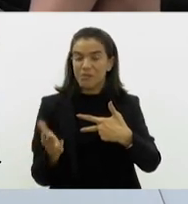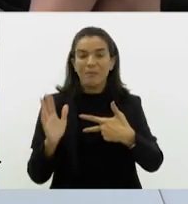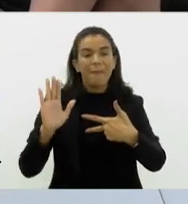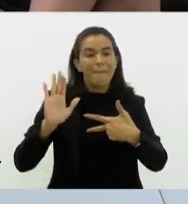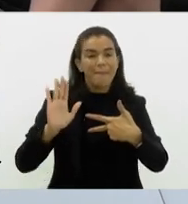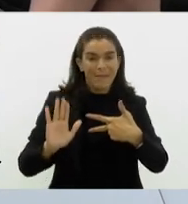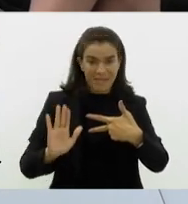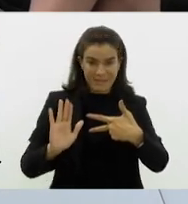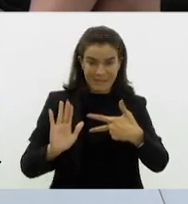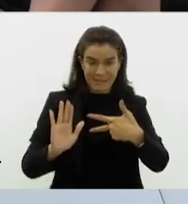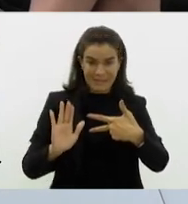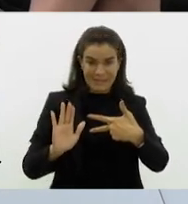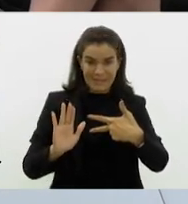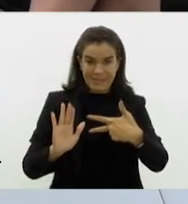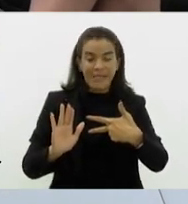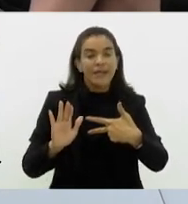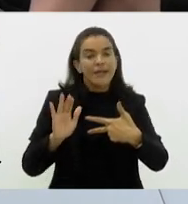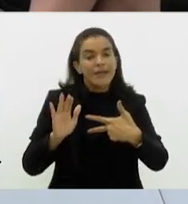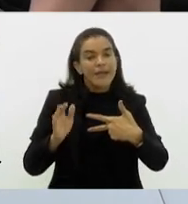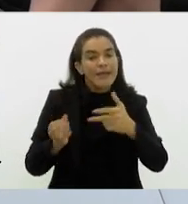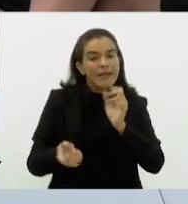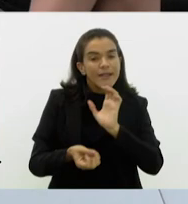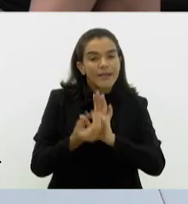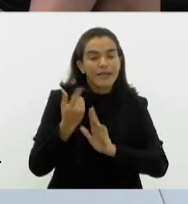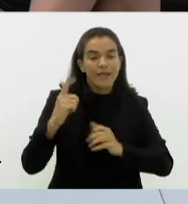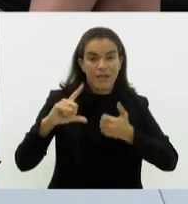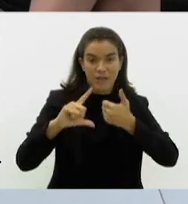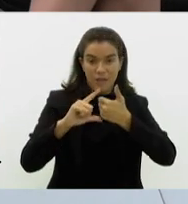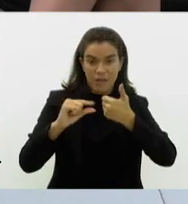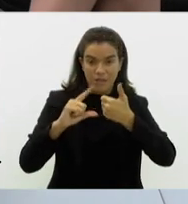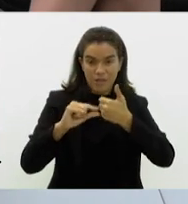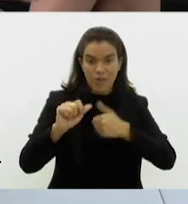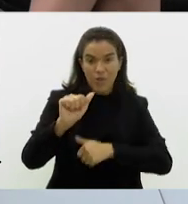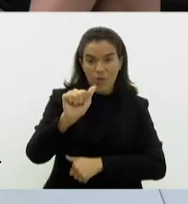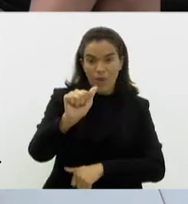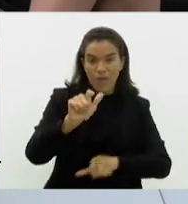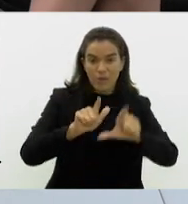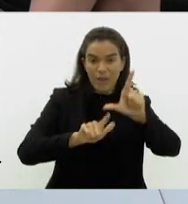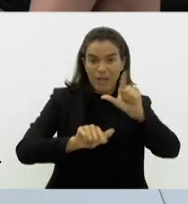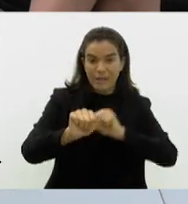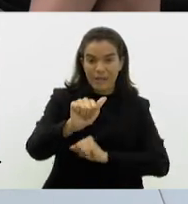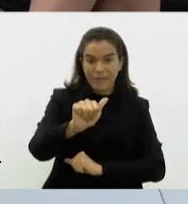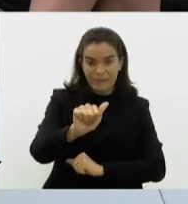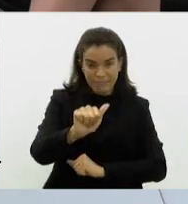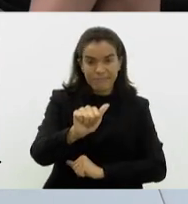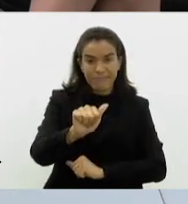Mas ele cria o artigo 4A, um artigo novo, 4A,